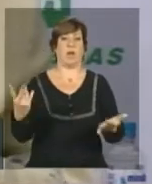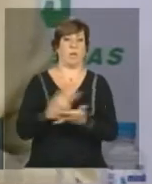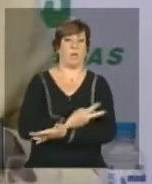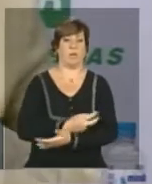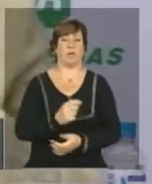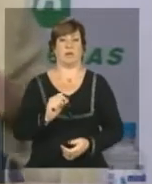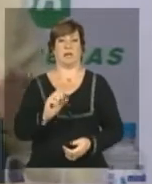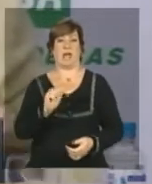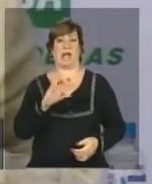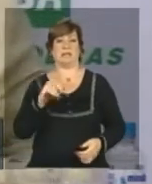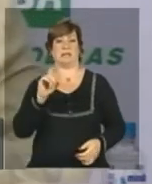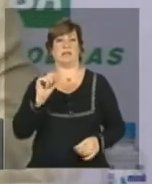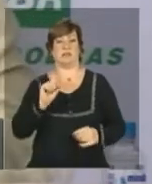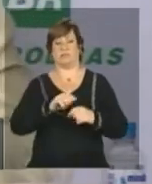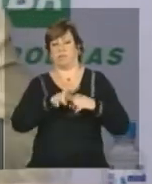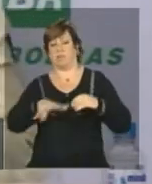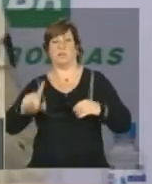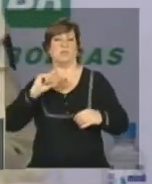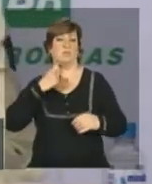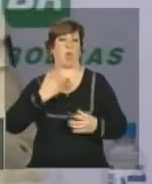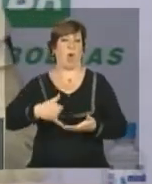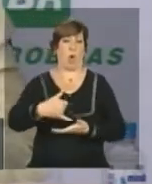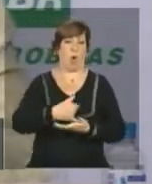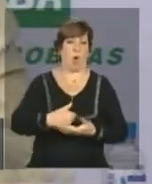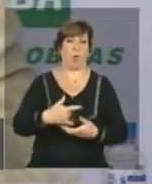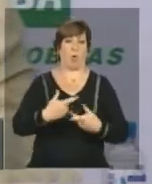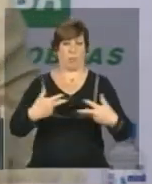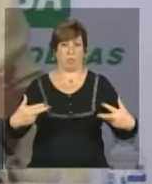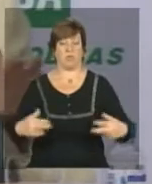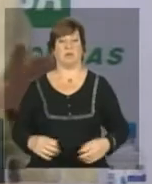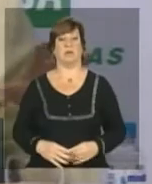acidente, vazamento no leito marinho, Frade, tudo isso,